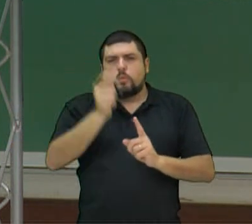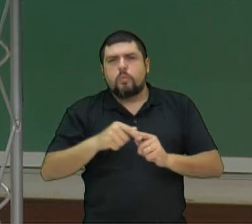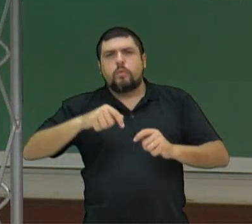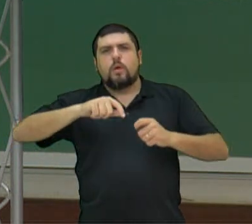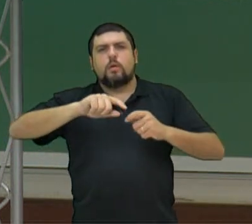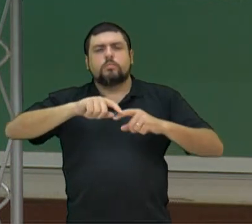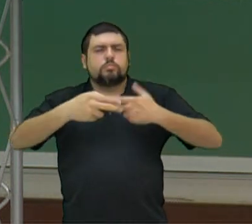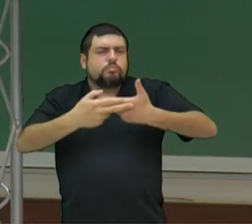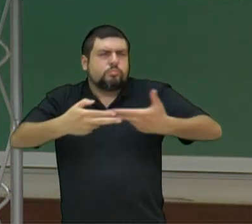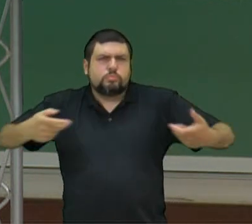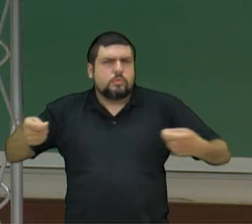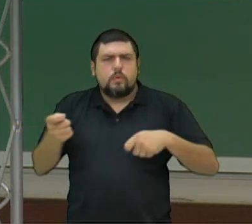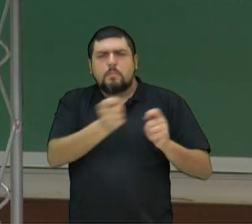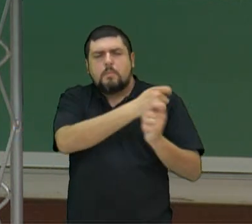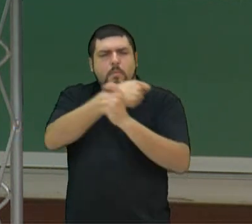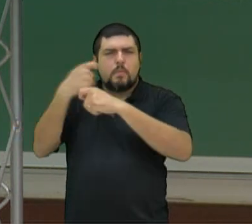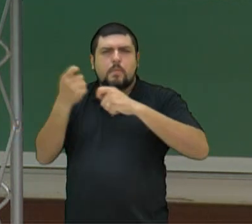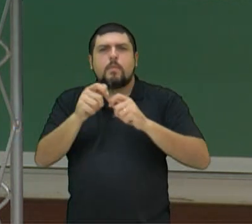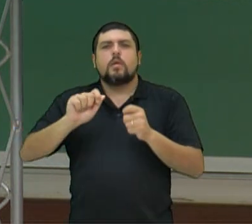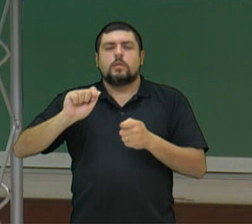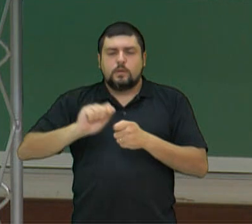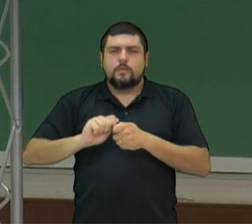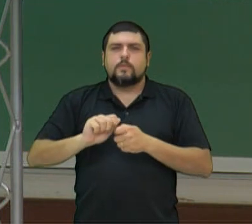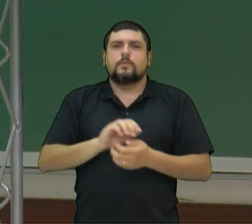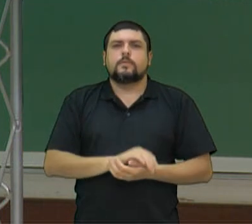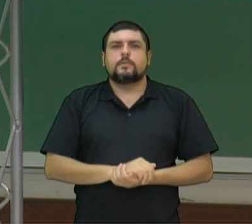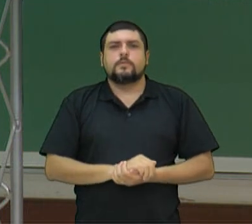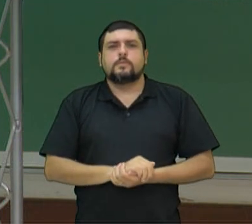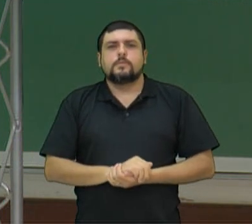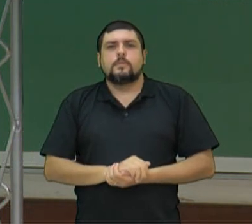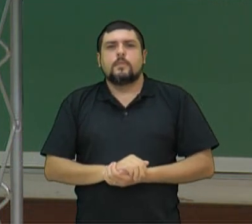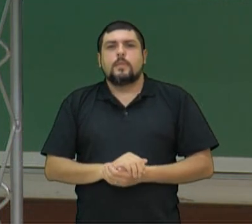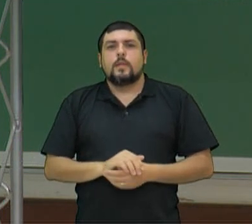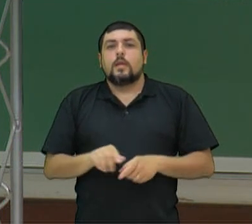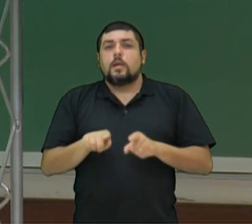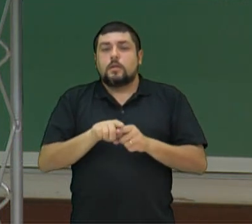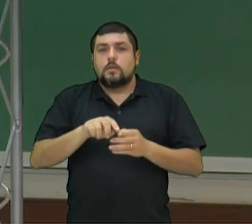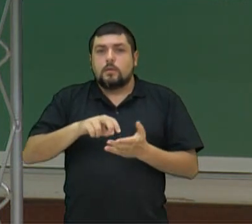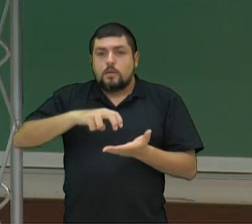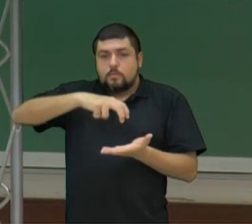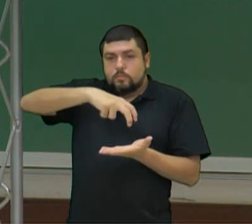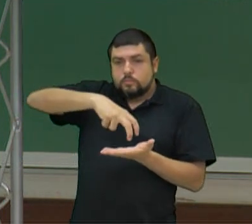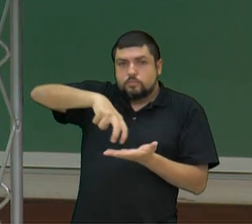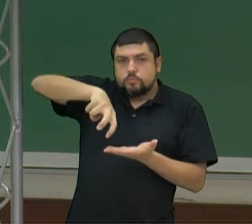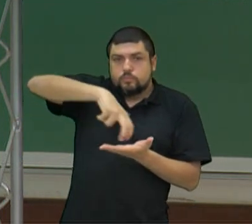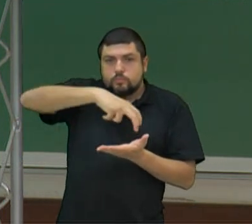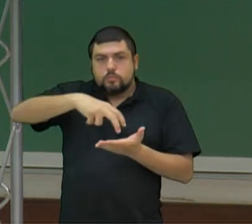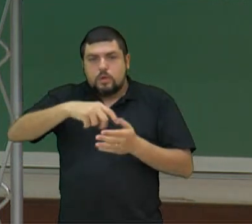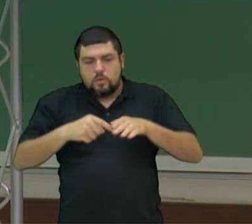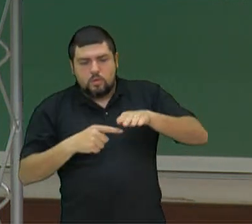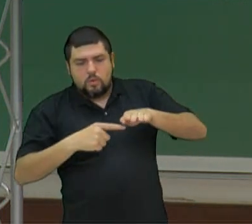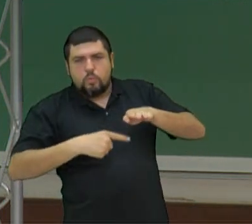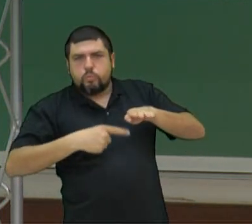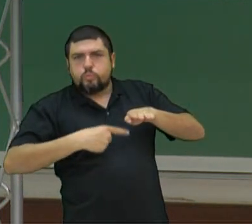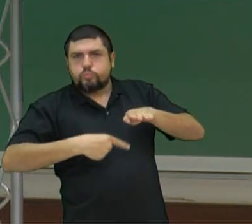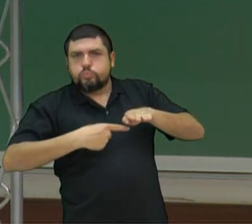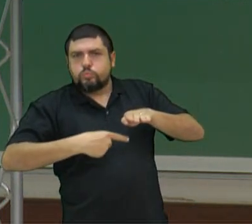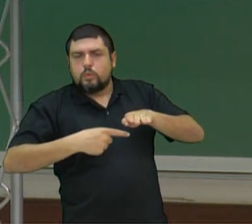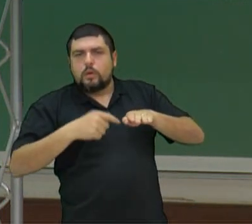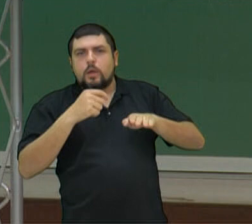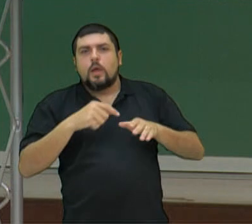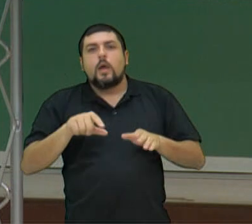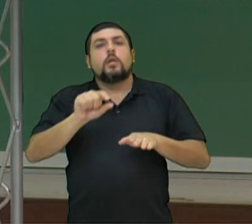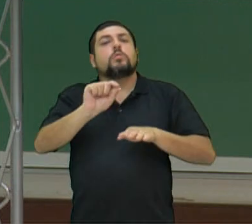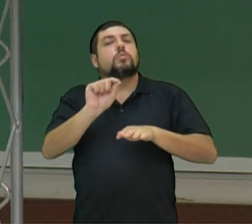patinadores fazem durante as apresentações. E a patinação sobre rodas foi aquela alternativa que